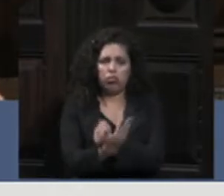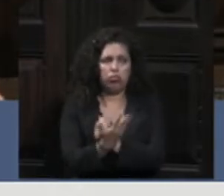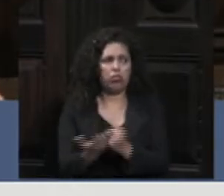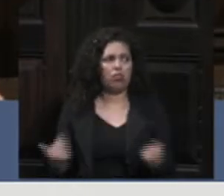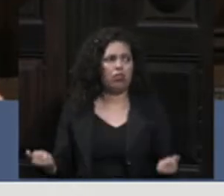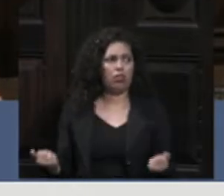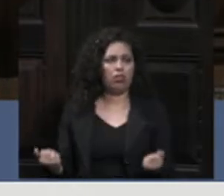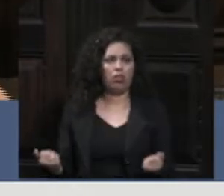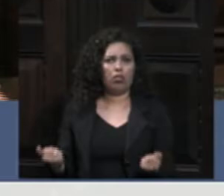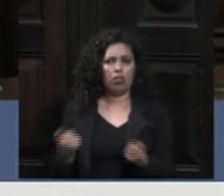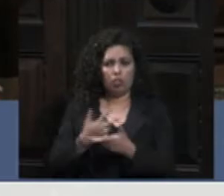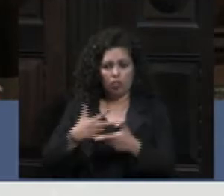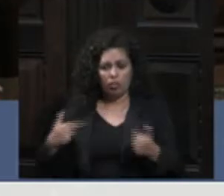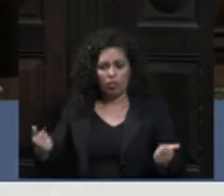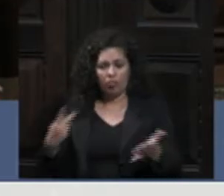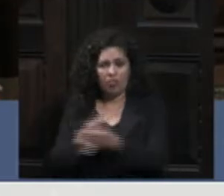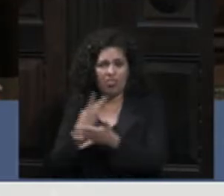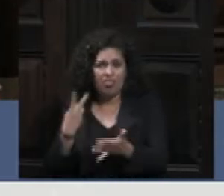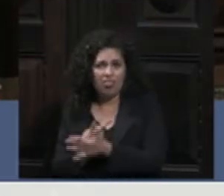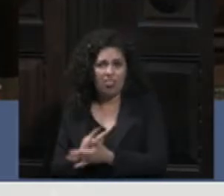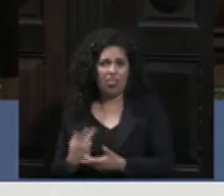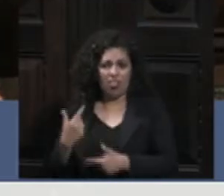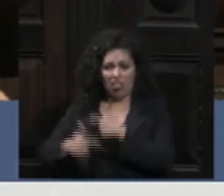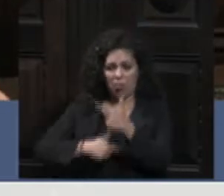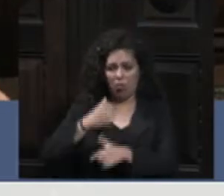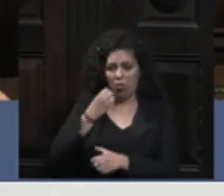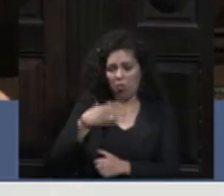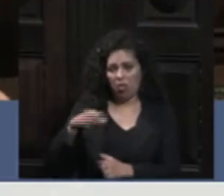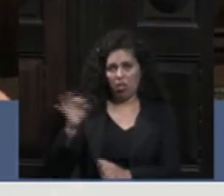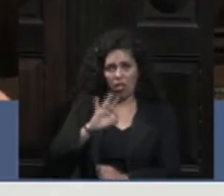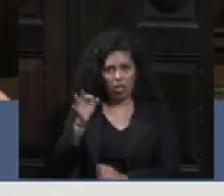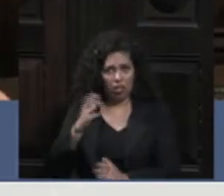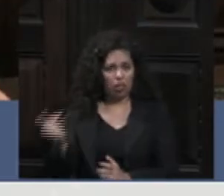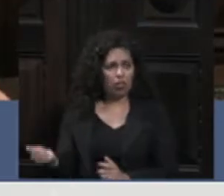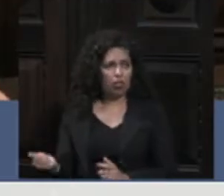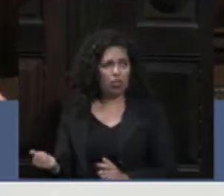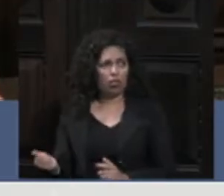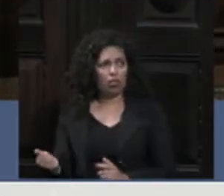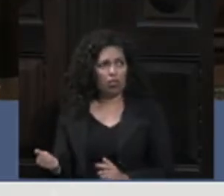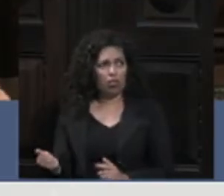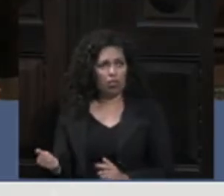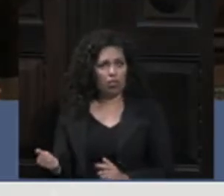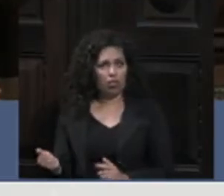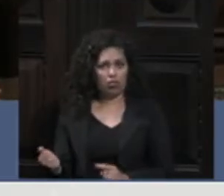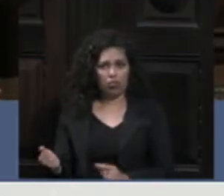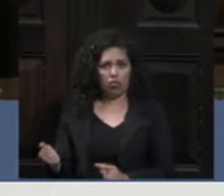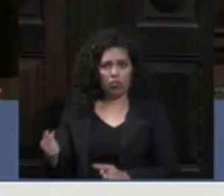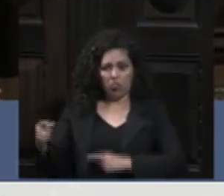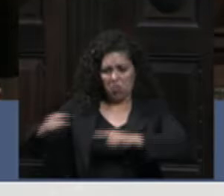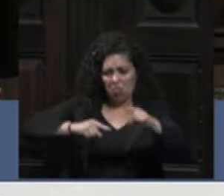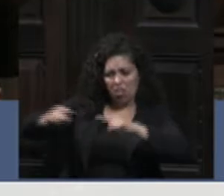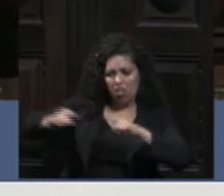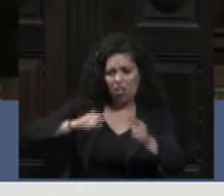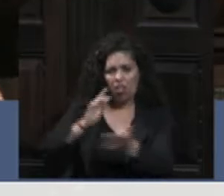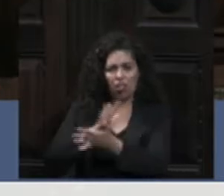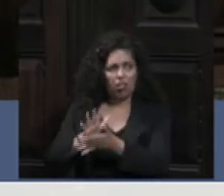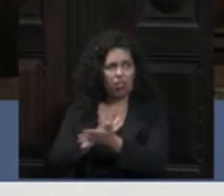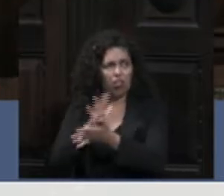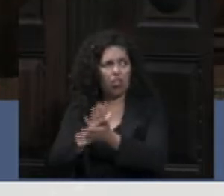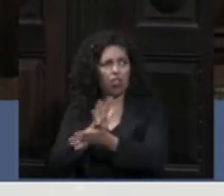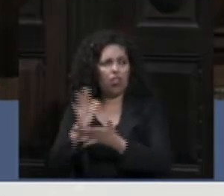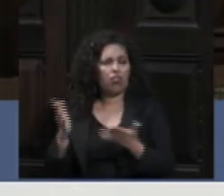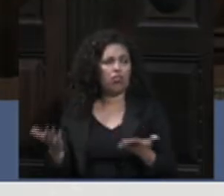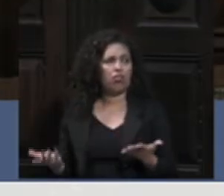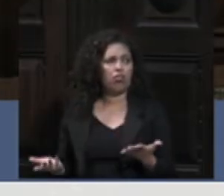da incompetência, o atoleiro da má gestão, o